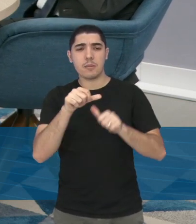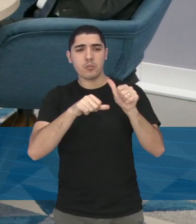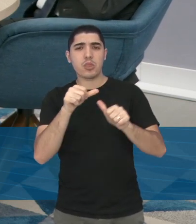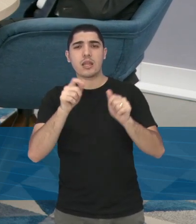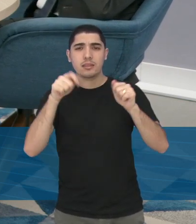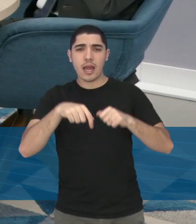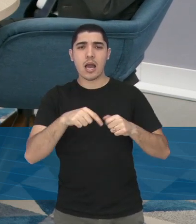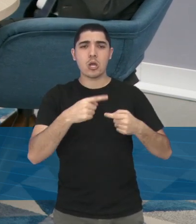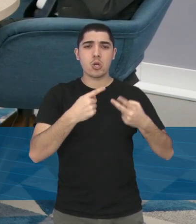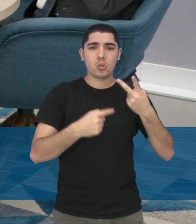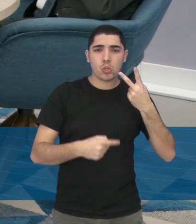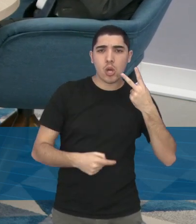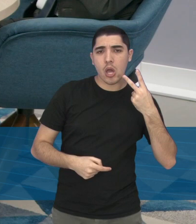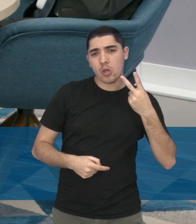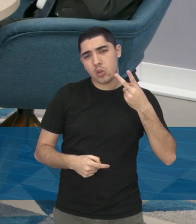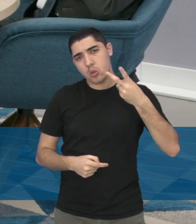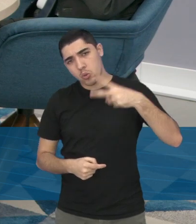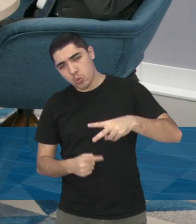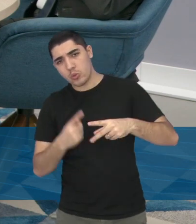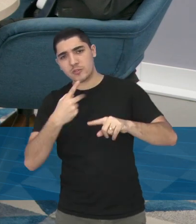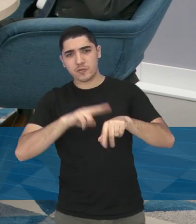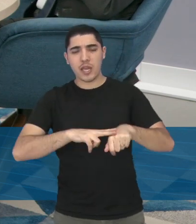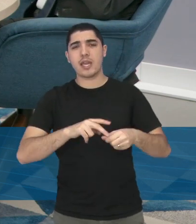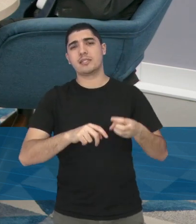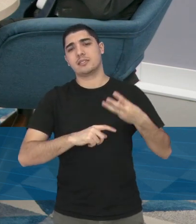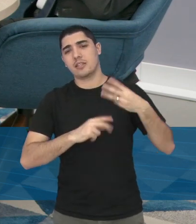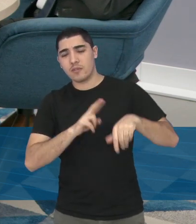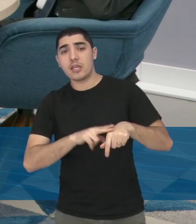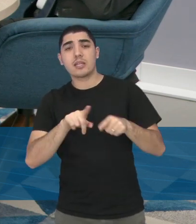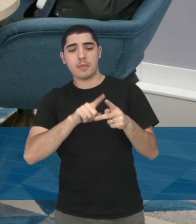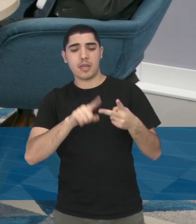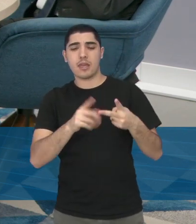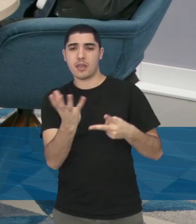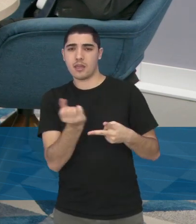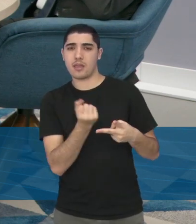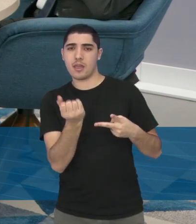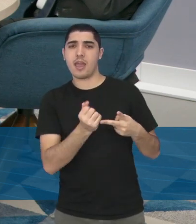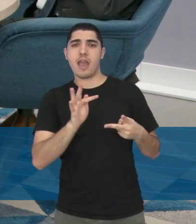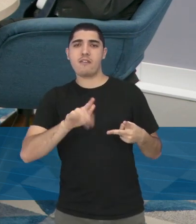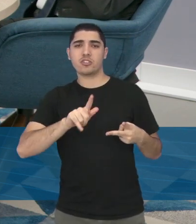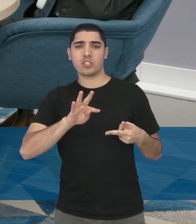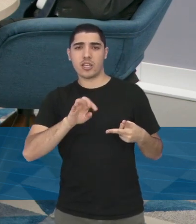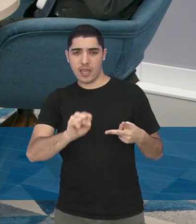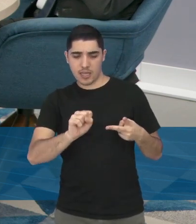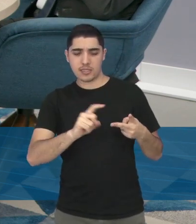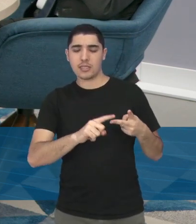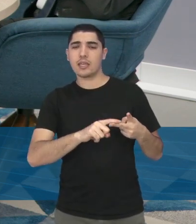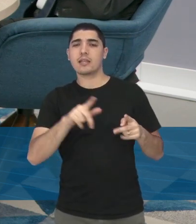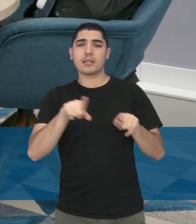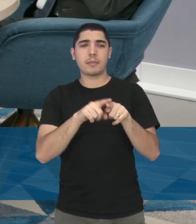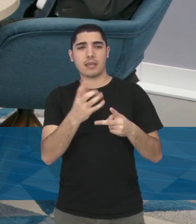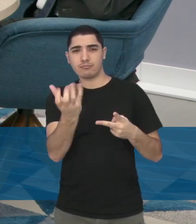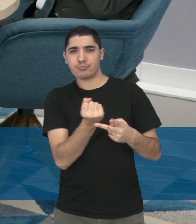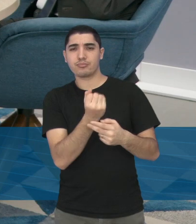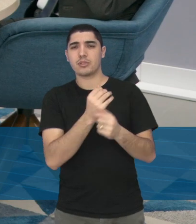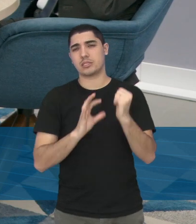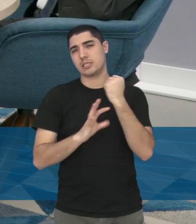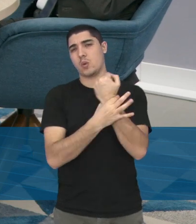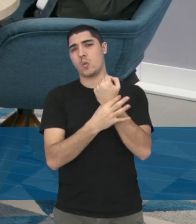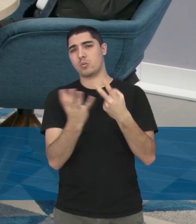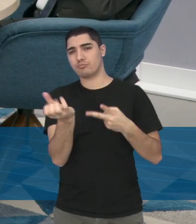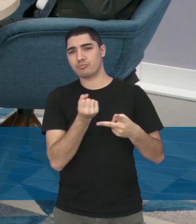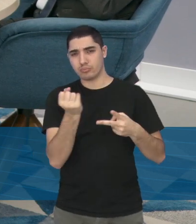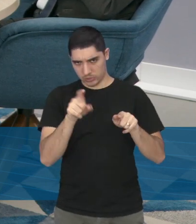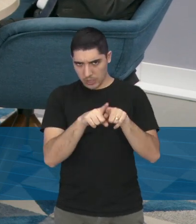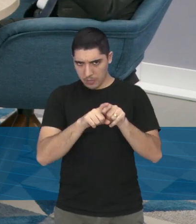alterou alguma coisa também? Alterou também. Em relação ao FGTS, ao saque ao seguro-desemprego, alterou alguma coisa também nesse